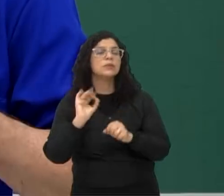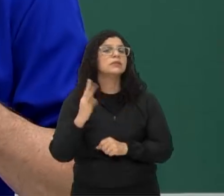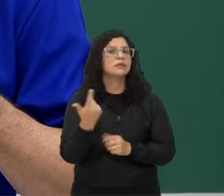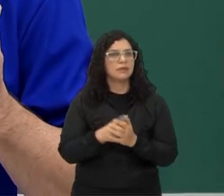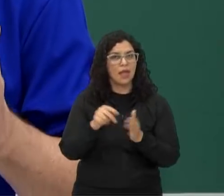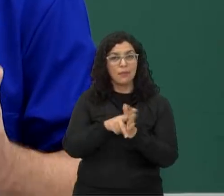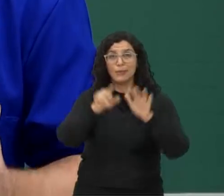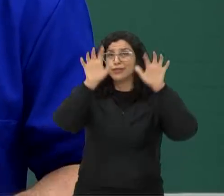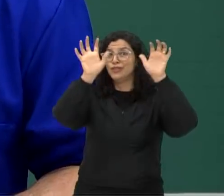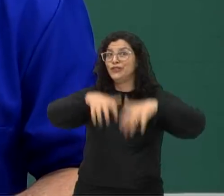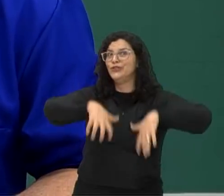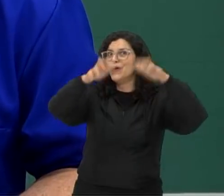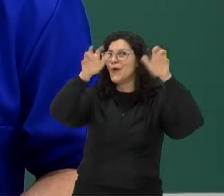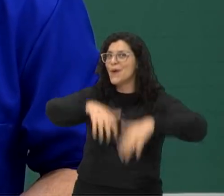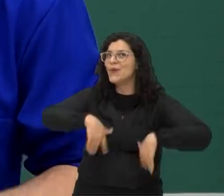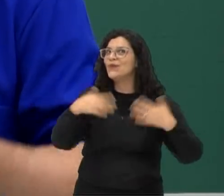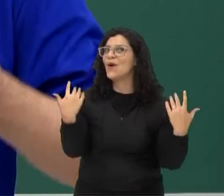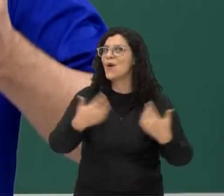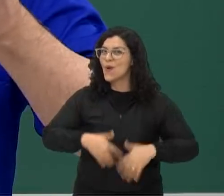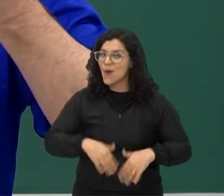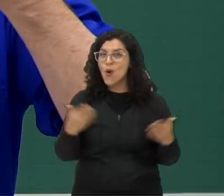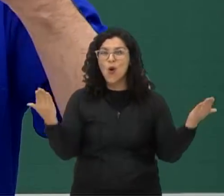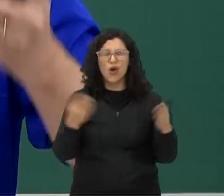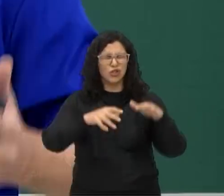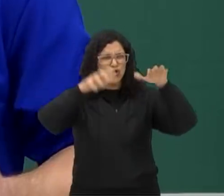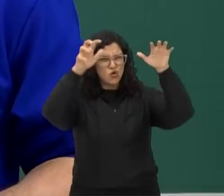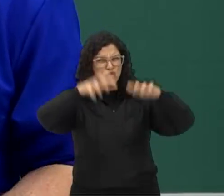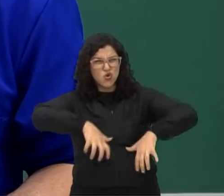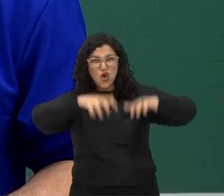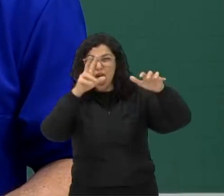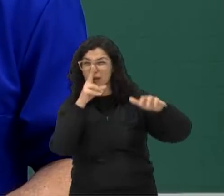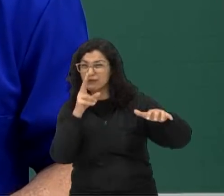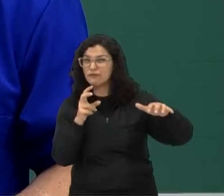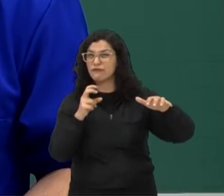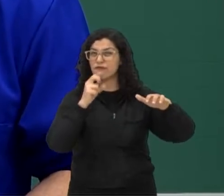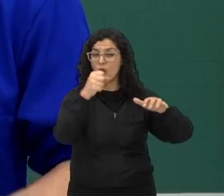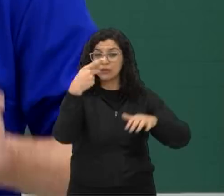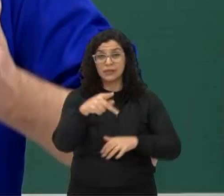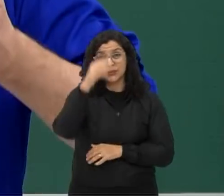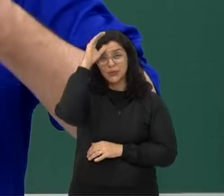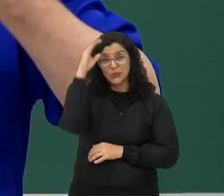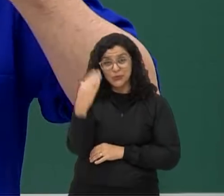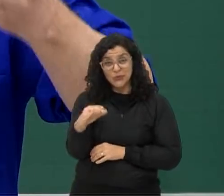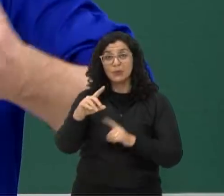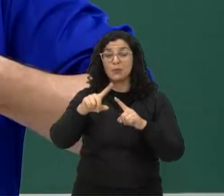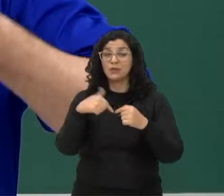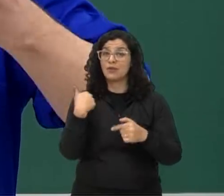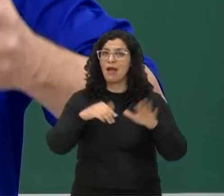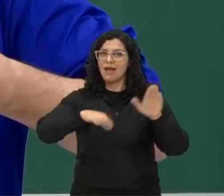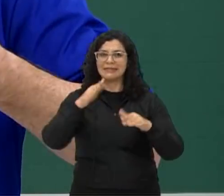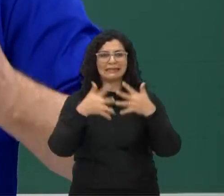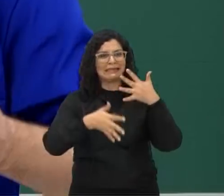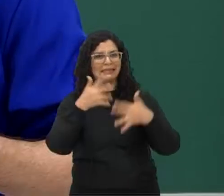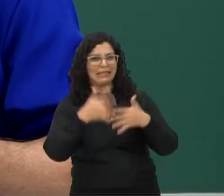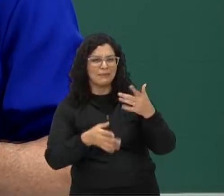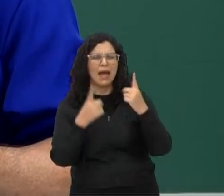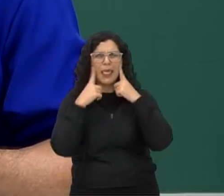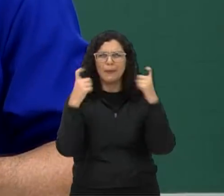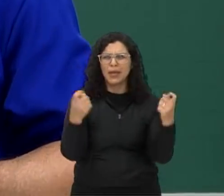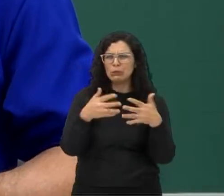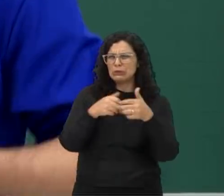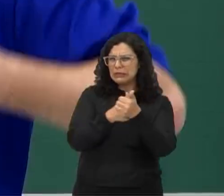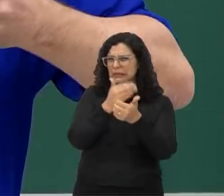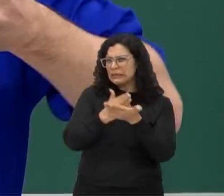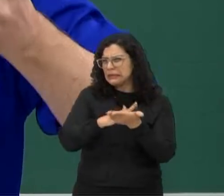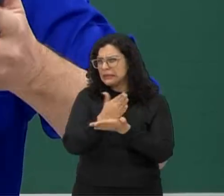é? Isso é chuva, pessoal. Tá chovendo muito aqui em Curitiba, então talvez esse barulho aí nos